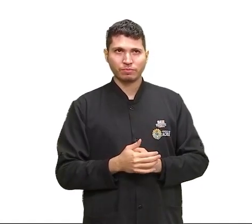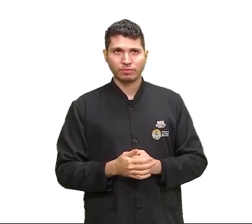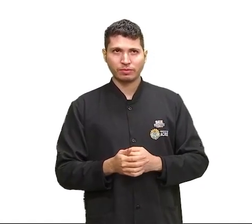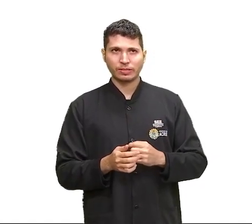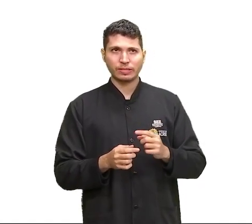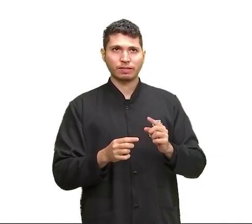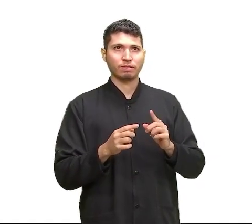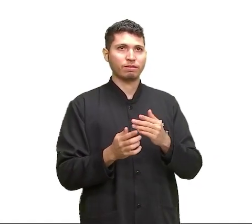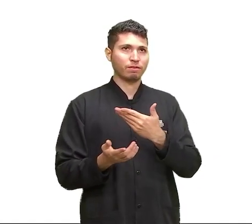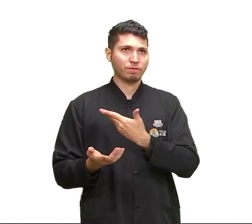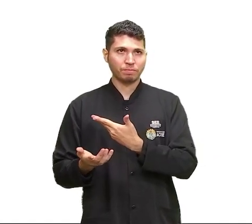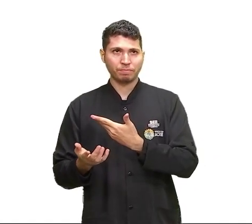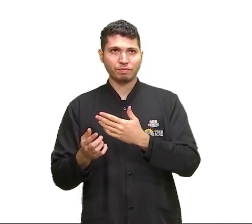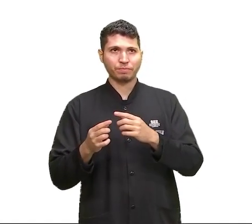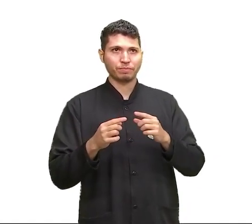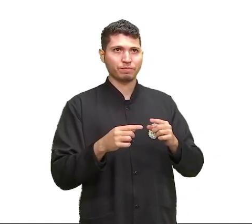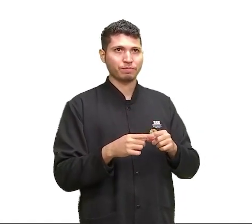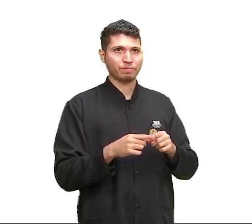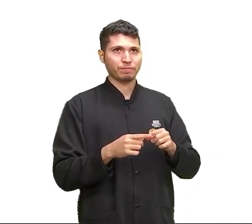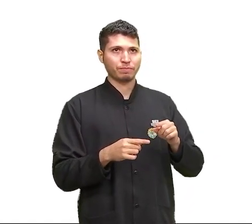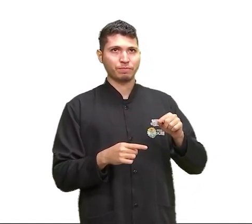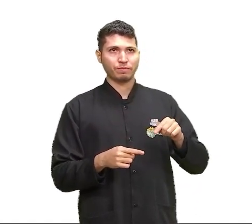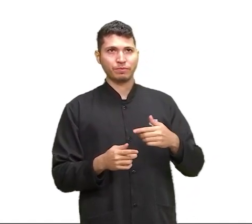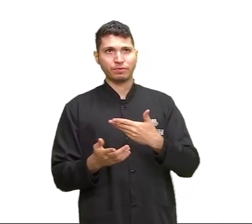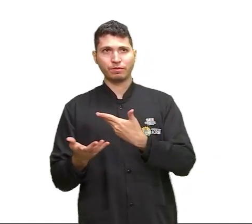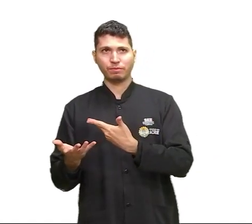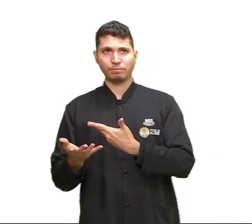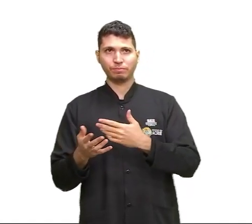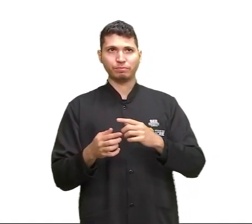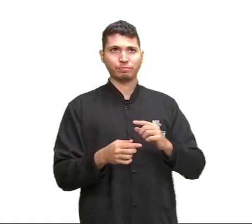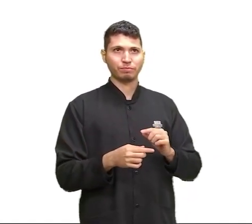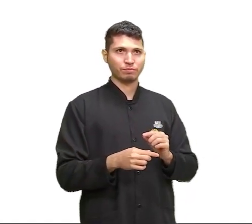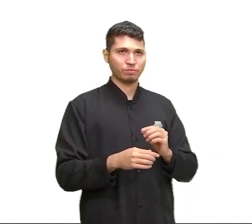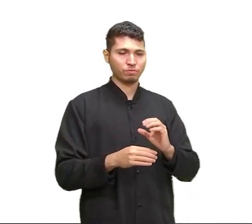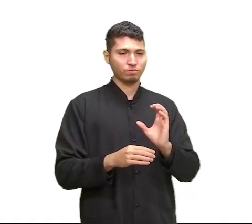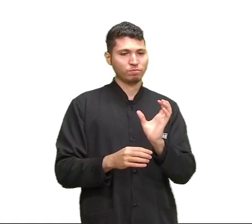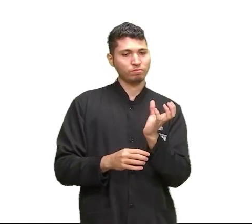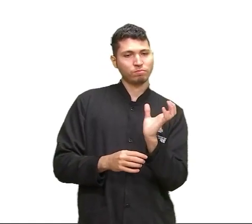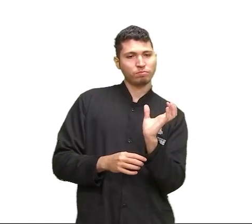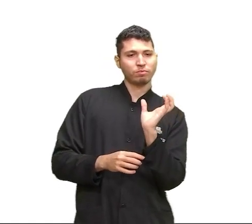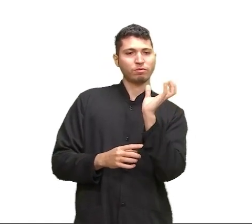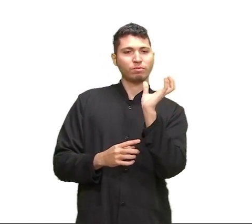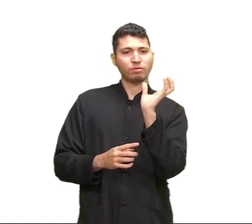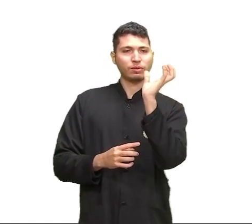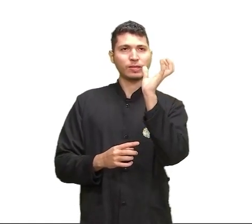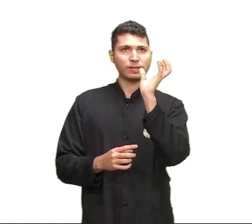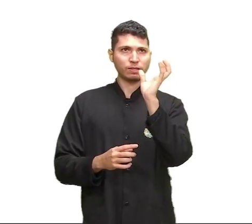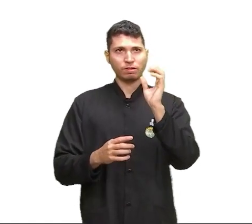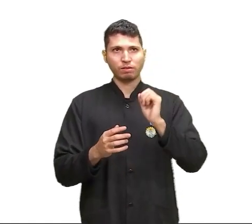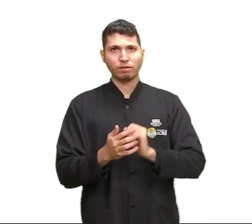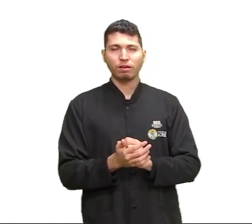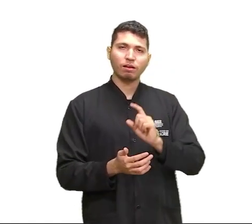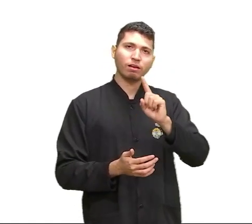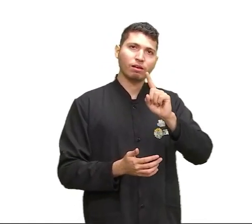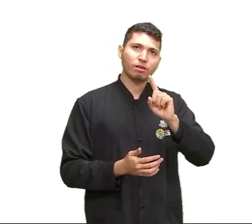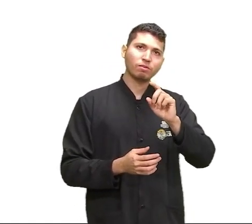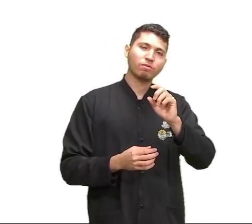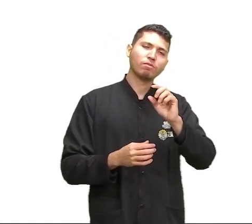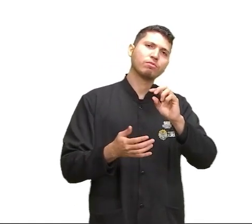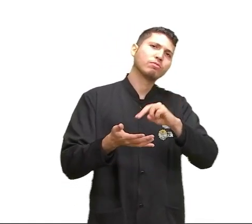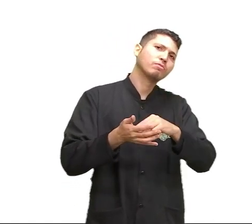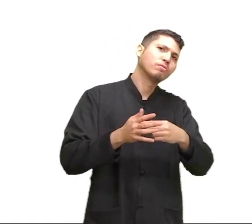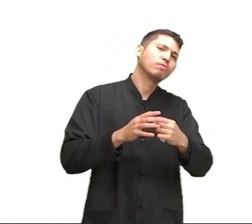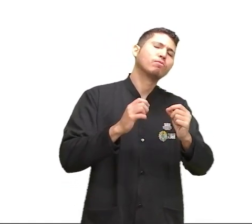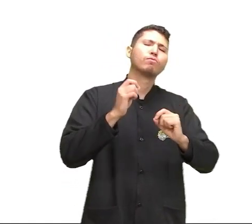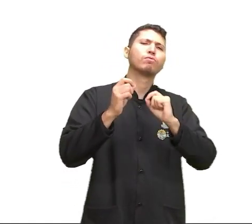Temos que ter noção agora do que é um resistor em série. Um resistor em série é quando, por exemplo, 3 lâmpadas